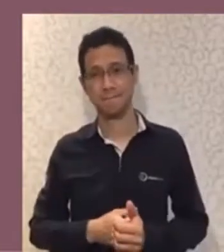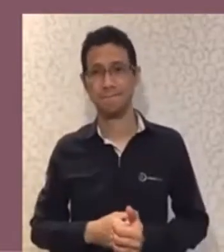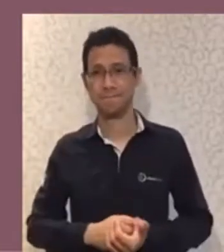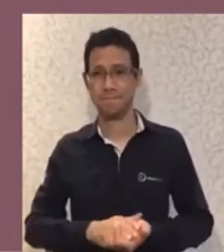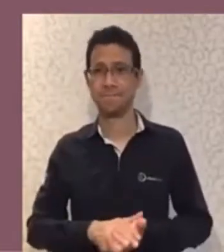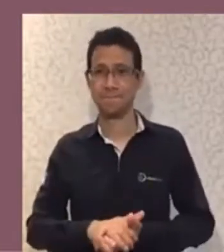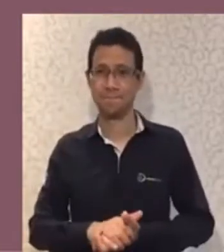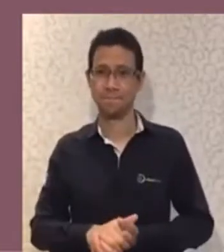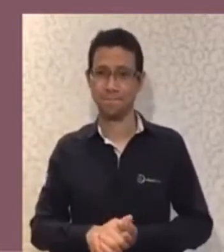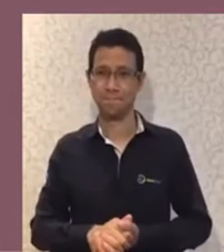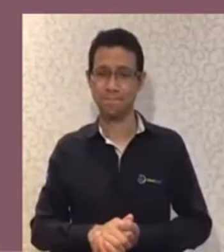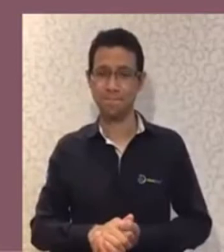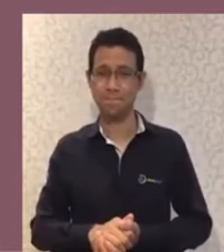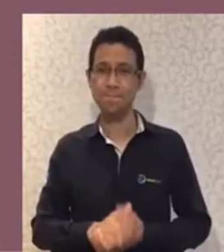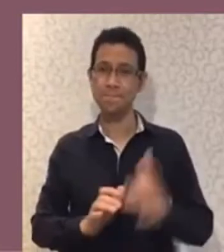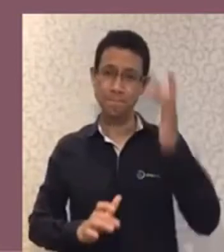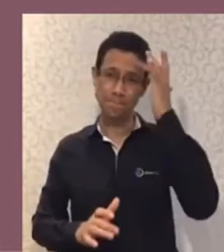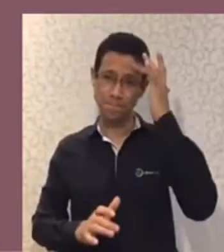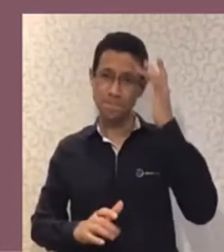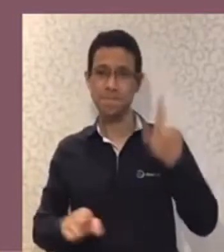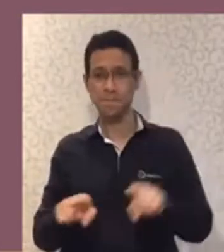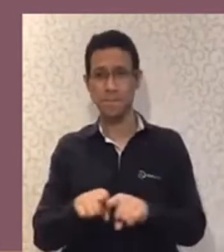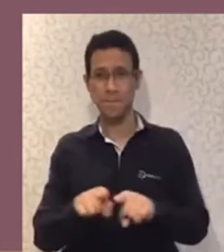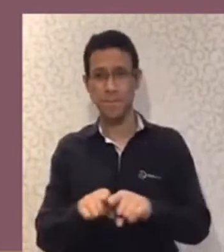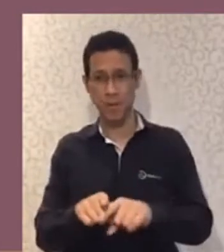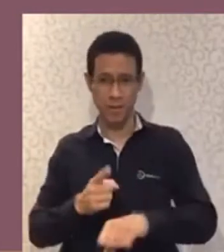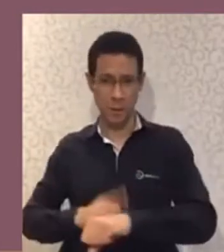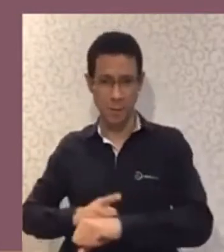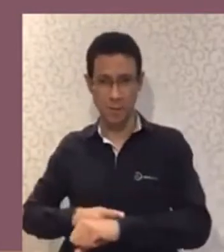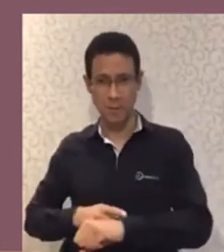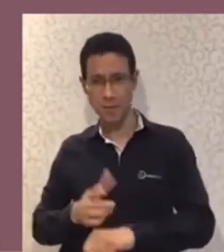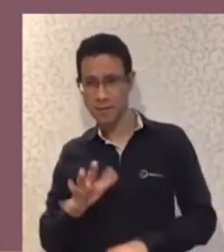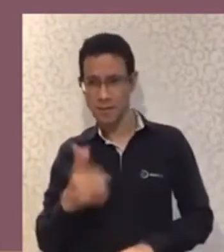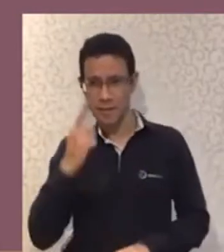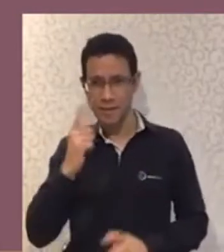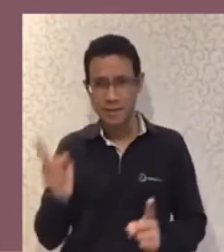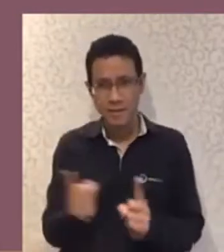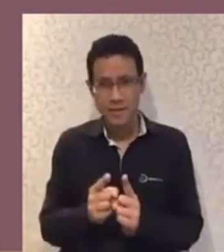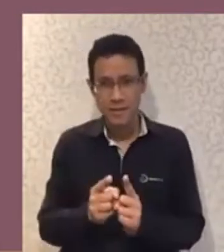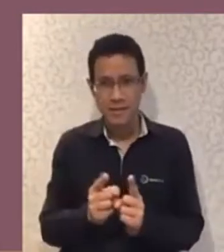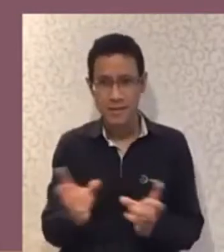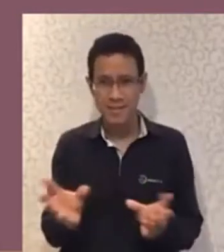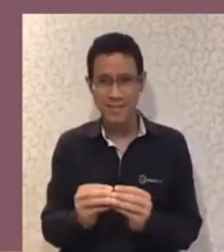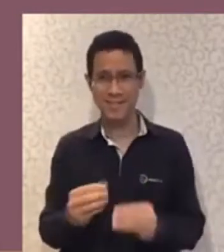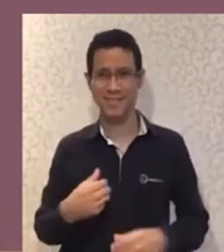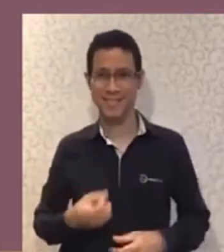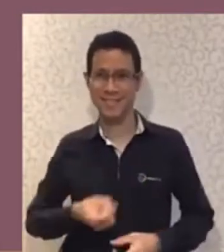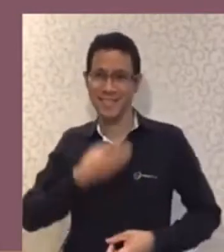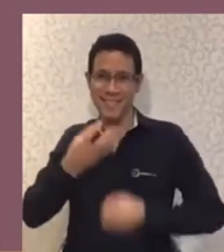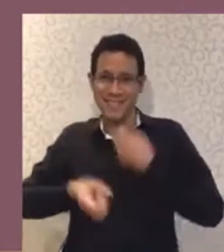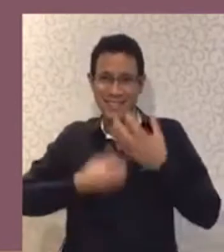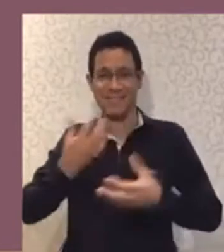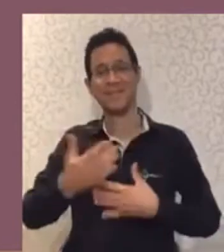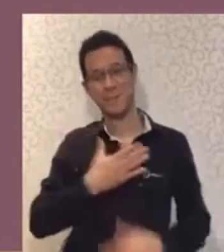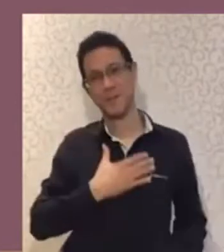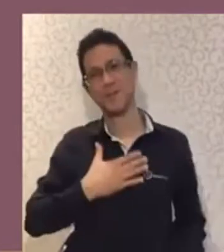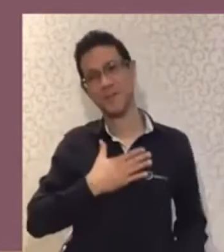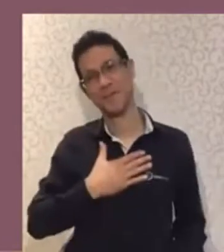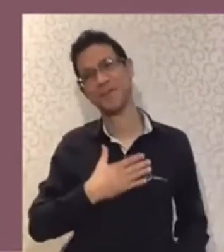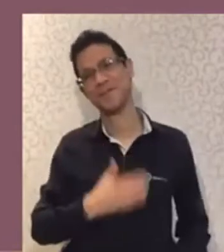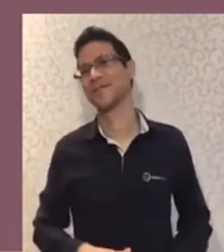E creio que o meu tempo deva estar terminando, a gente se entusiasma e vai falando, é